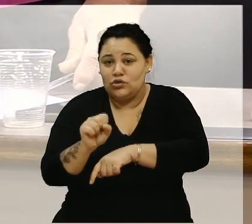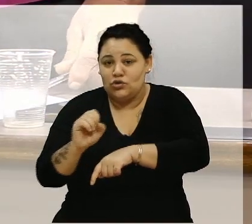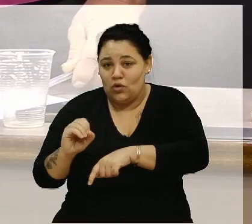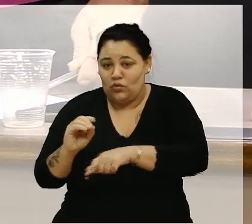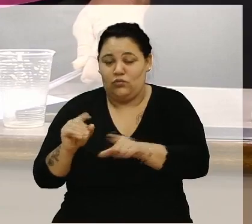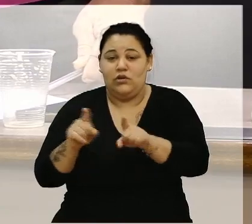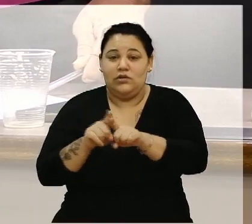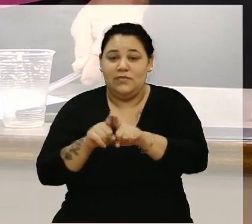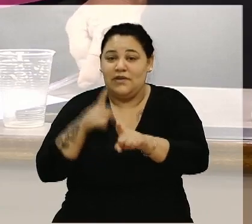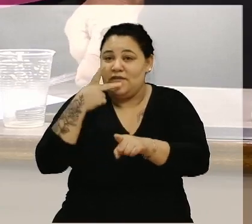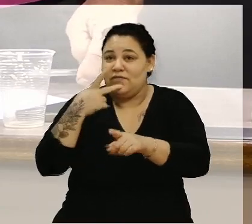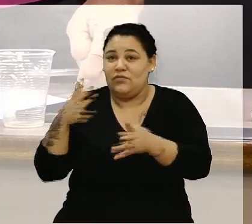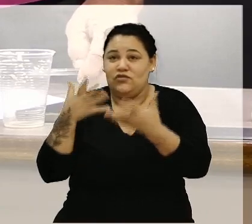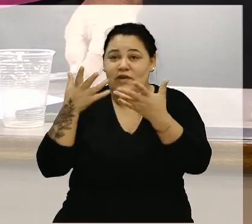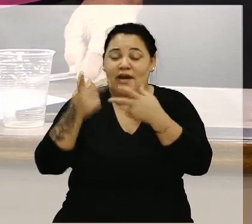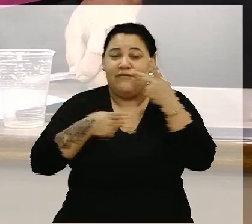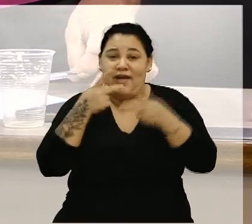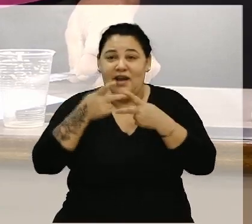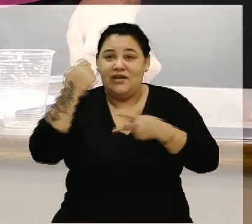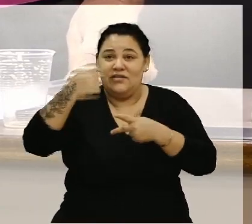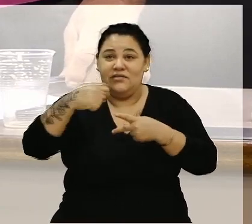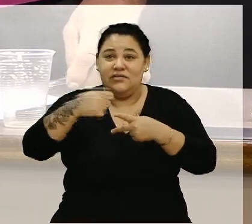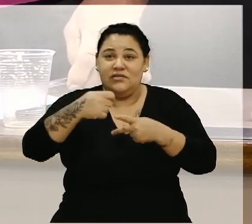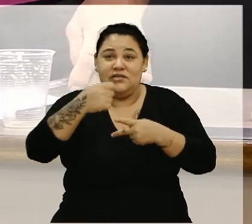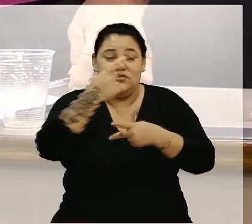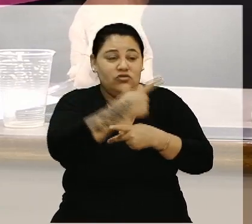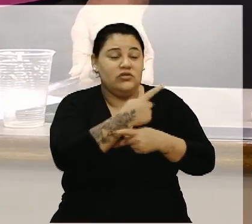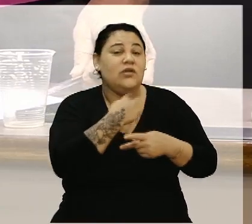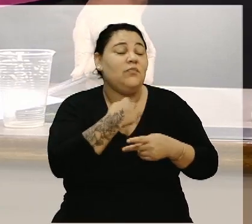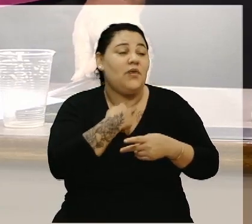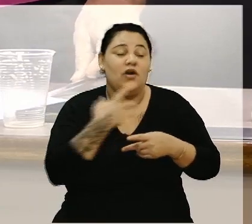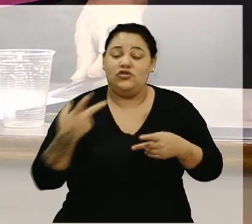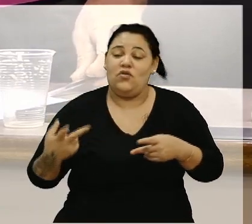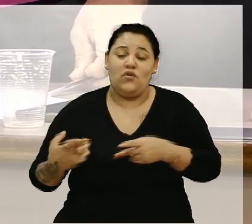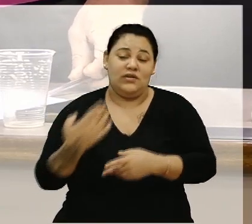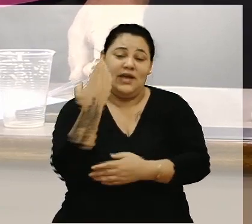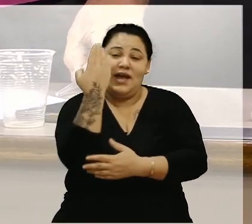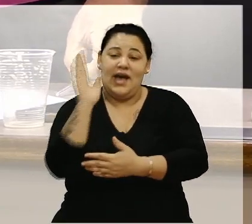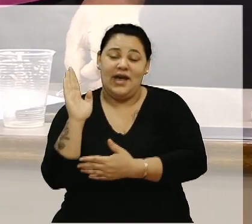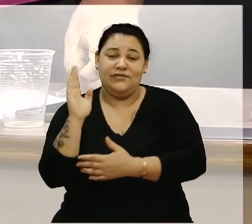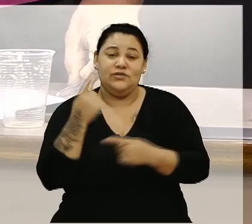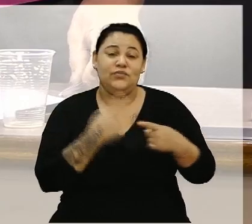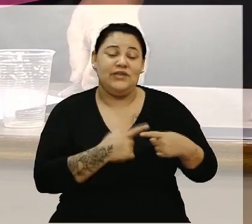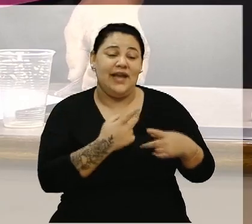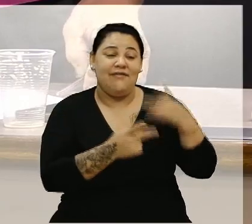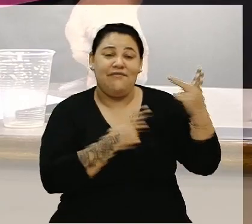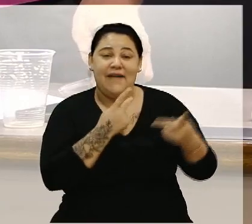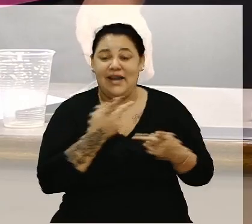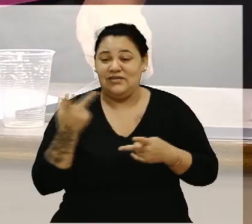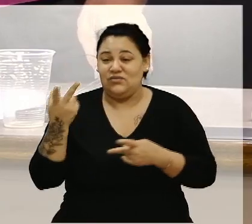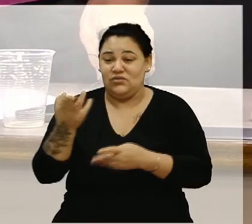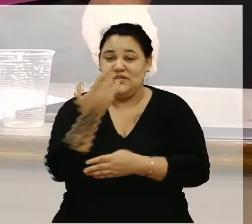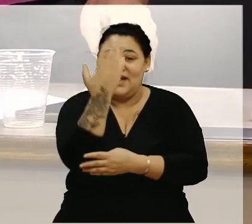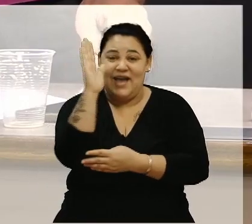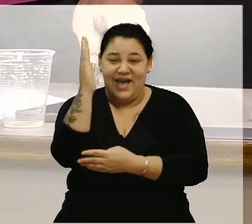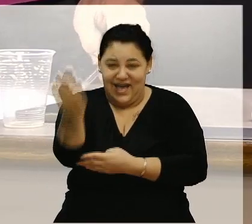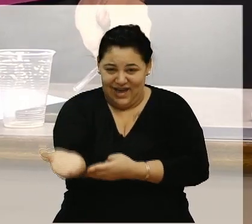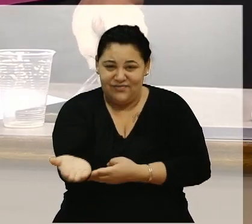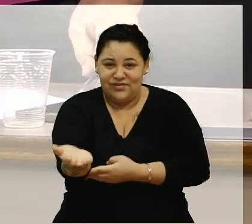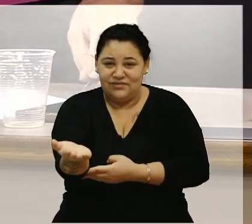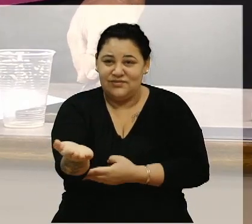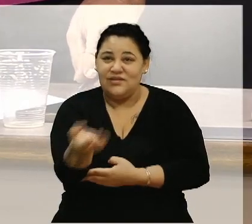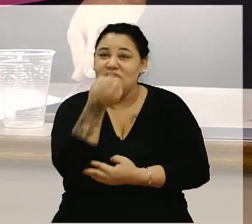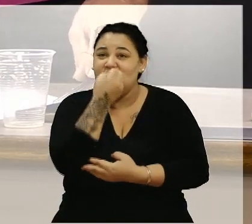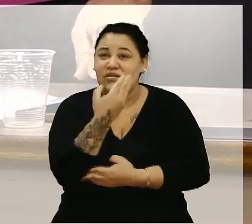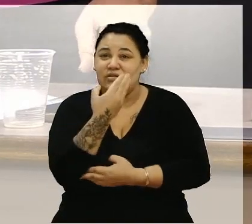incentivar a fala que a gente tem que plantar árvores, vereador D'Ambrosio. Porque essa fala de cortar árvores, e que bom que o Rio Grande do Sul está pensando